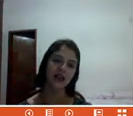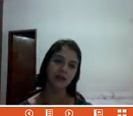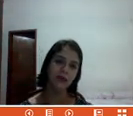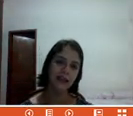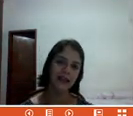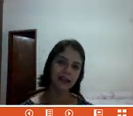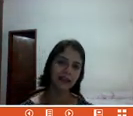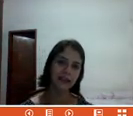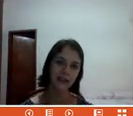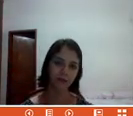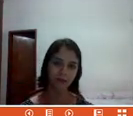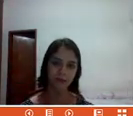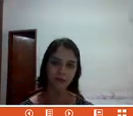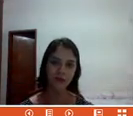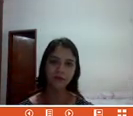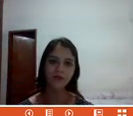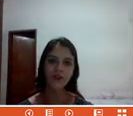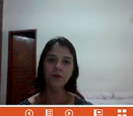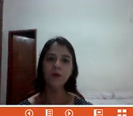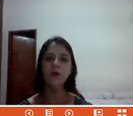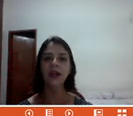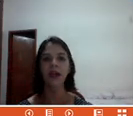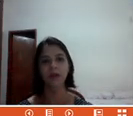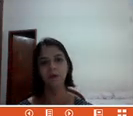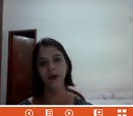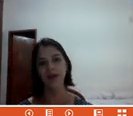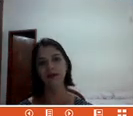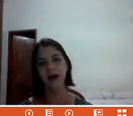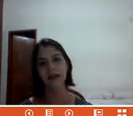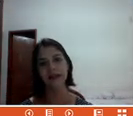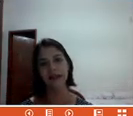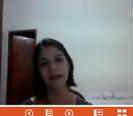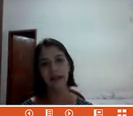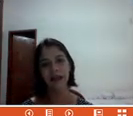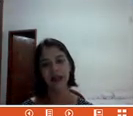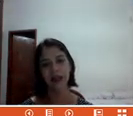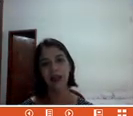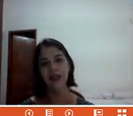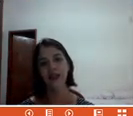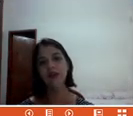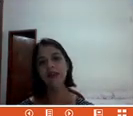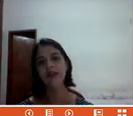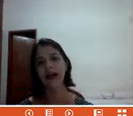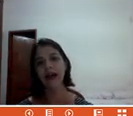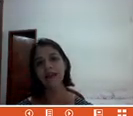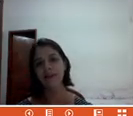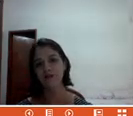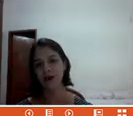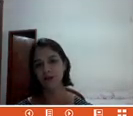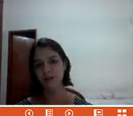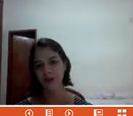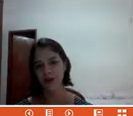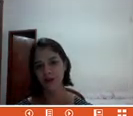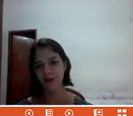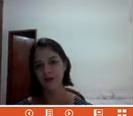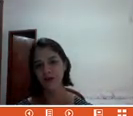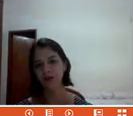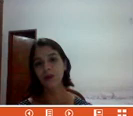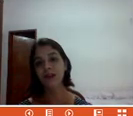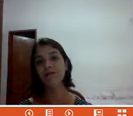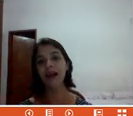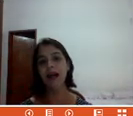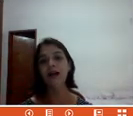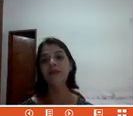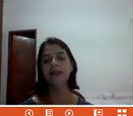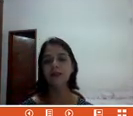mensagem, achei ela bem interessante. Por quê? Porque ela fala assim que os sinais são para os olhos,